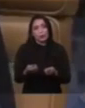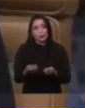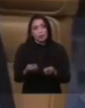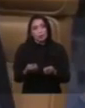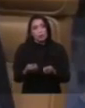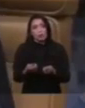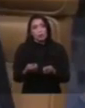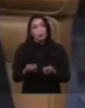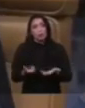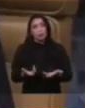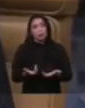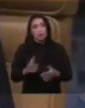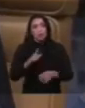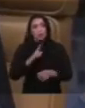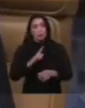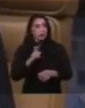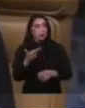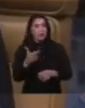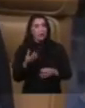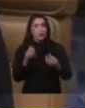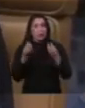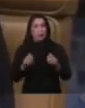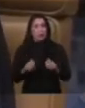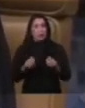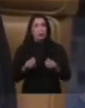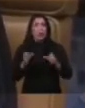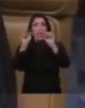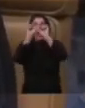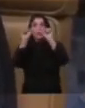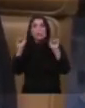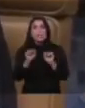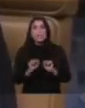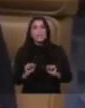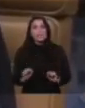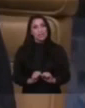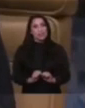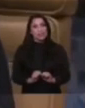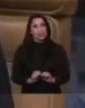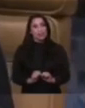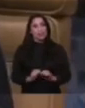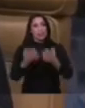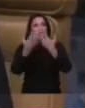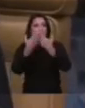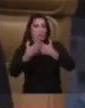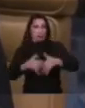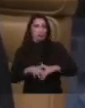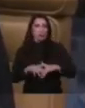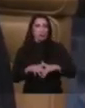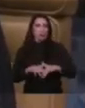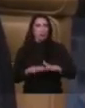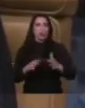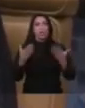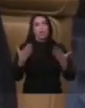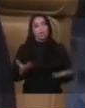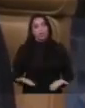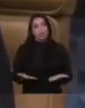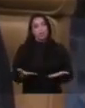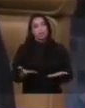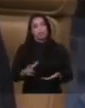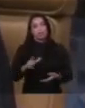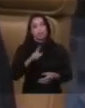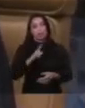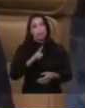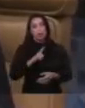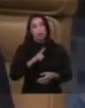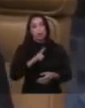controle personalizado. Portanto, é um sistema que ali funciona. De modo que, de boa fé ou de má